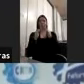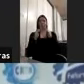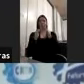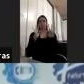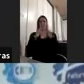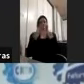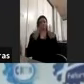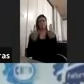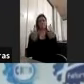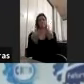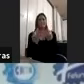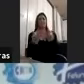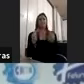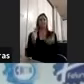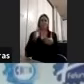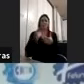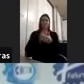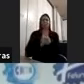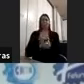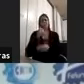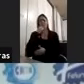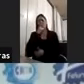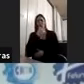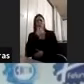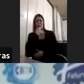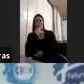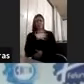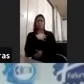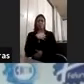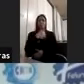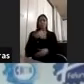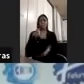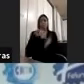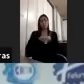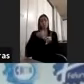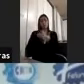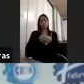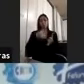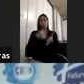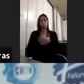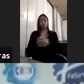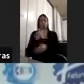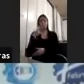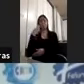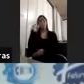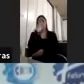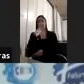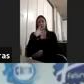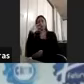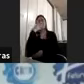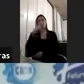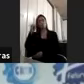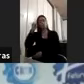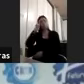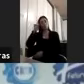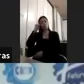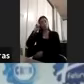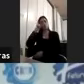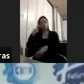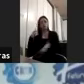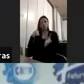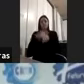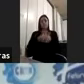o marido, a esposa, estão lá lutando 24 horas por dia junto com o sindicato. Você